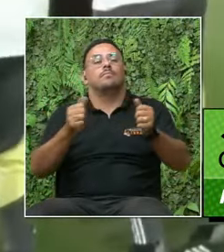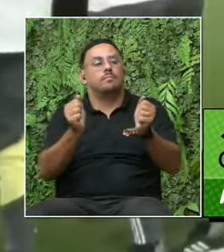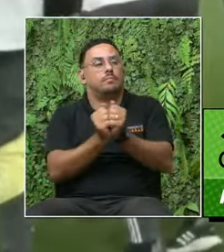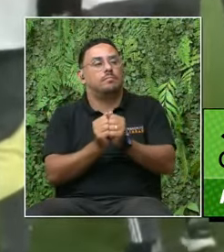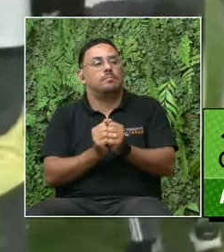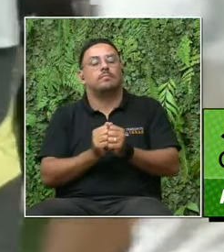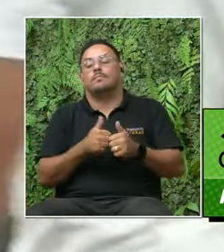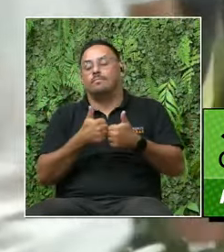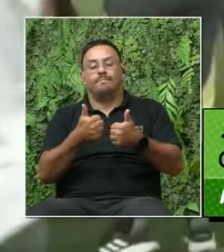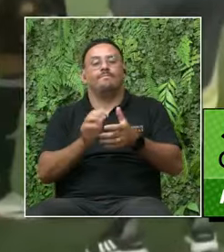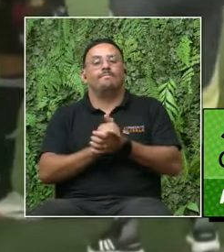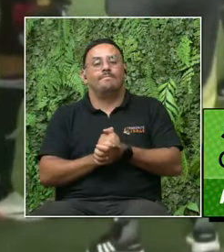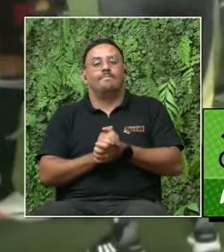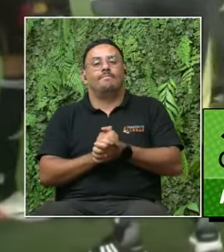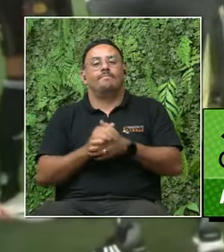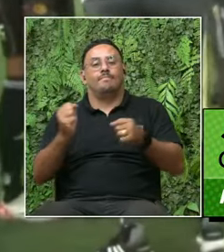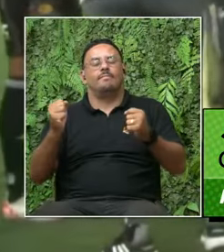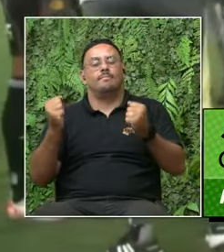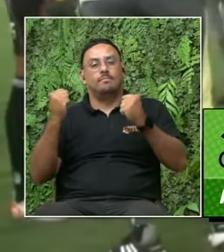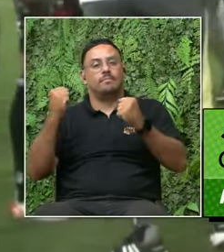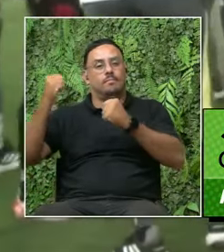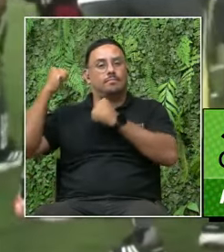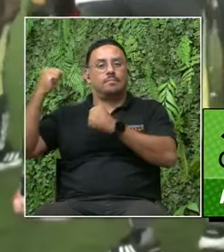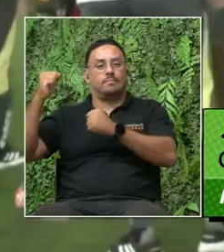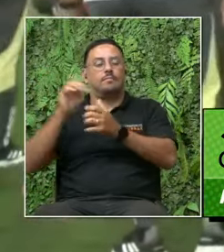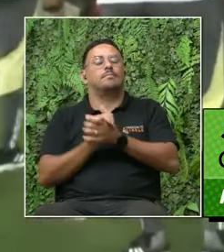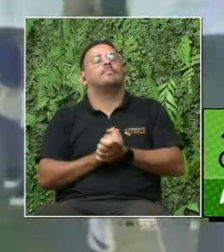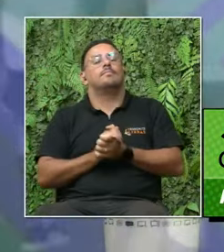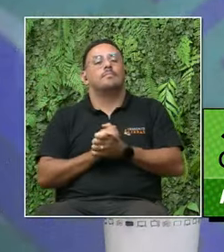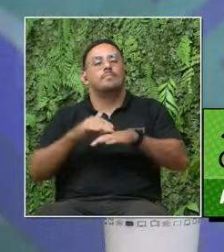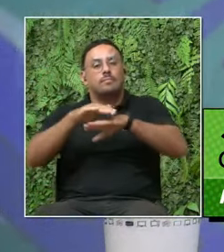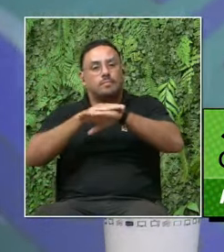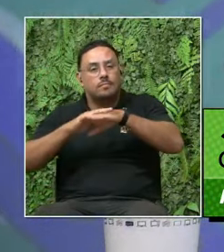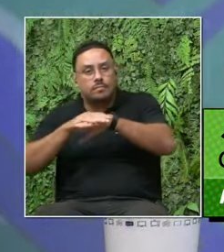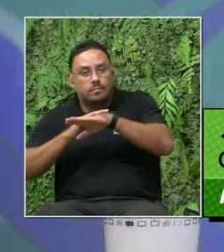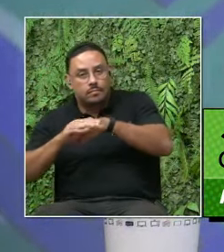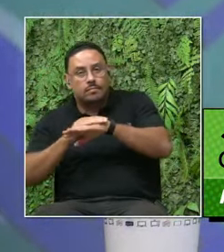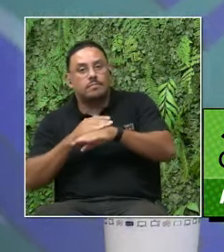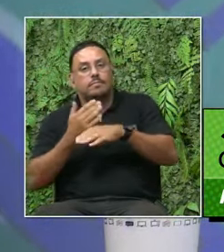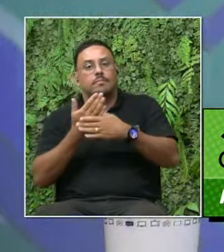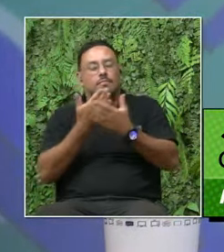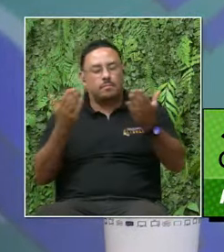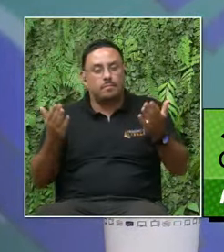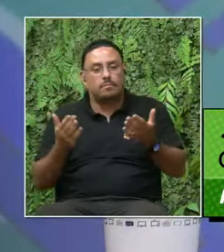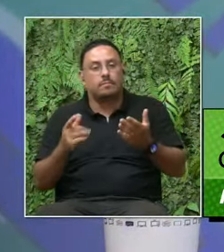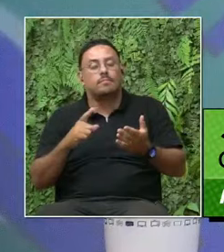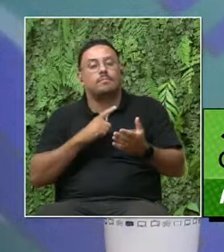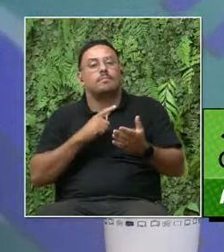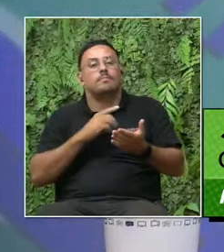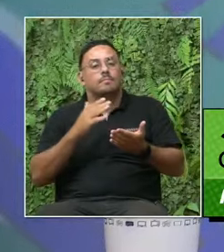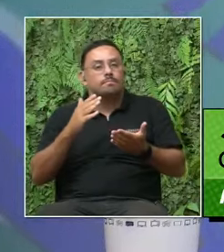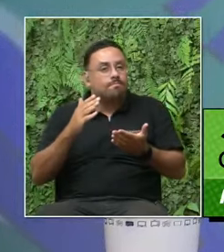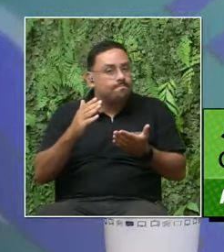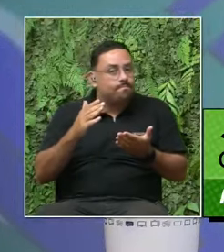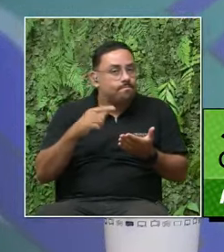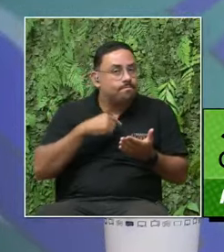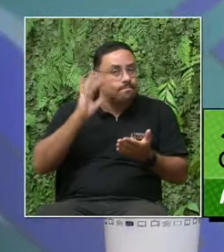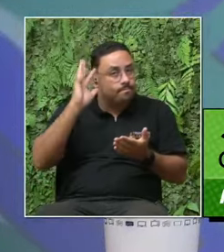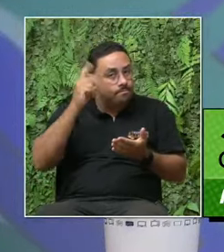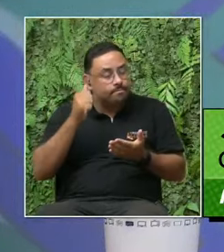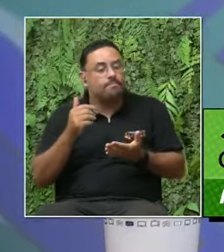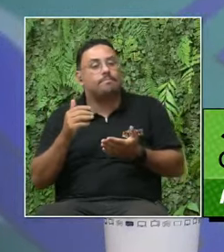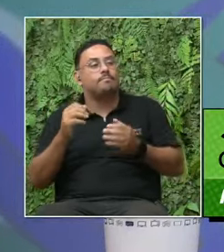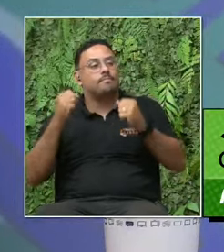Bob tá lá na galera ele com o Megafone dele conversar com a galera que vai deixando tem impressão de que o a